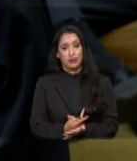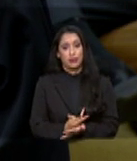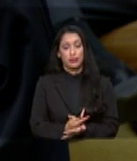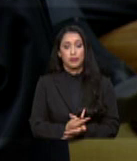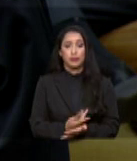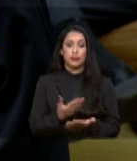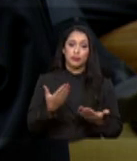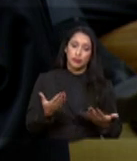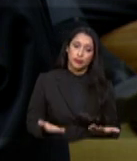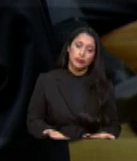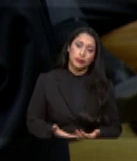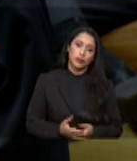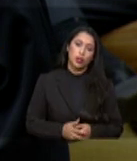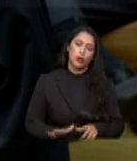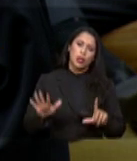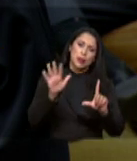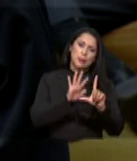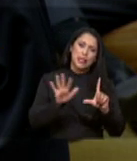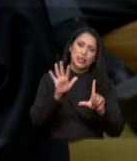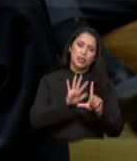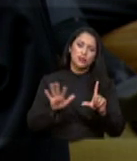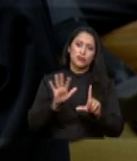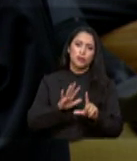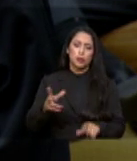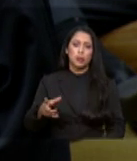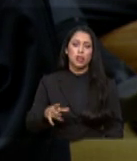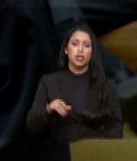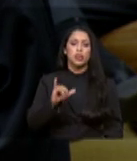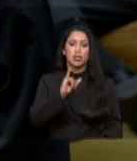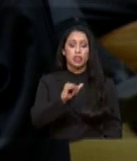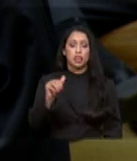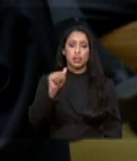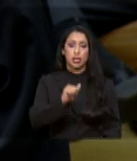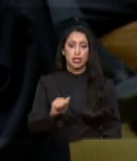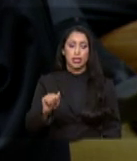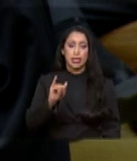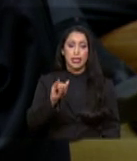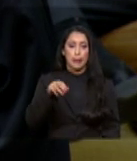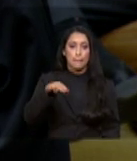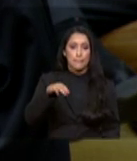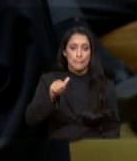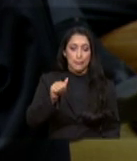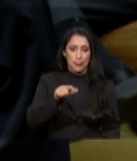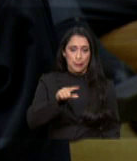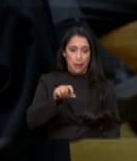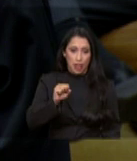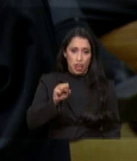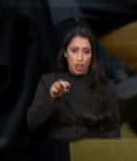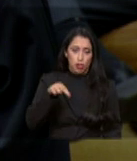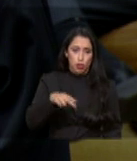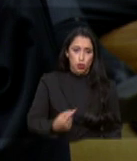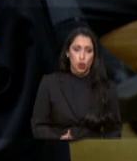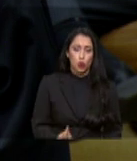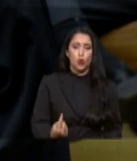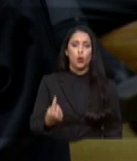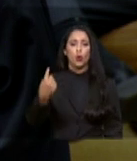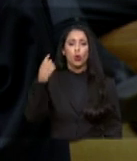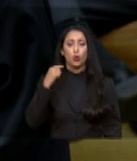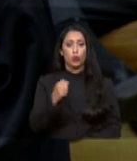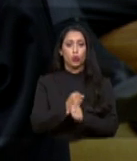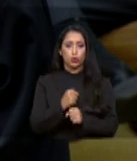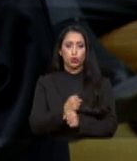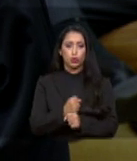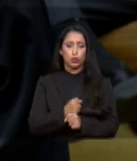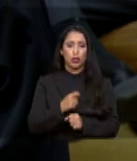Segundo dados da plataforma de inteligência artificial do Amazon, o último ano do atual governo pode trazer um